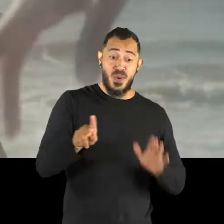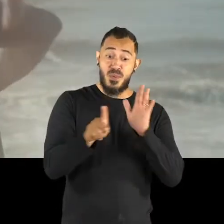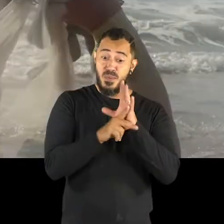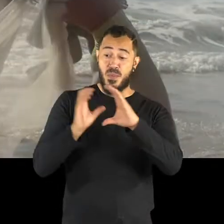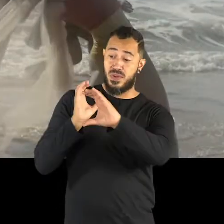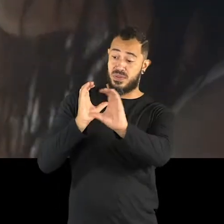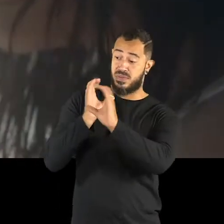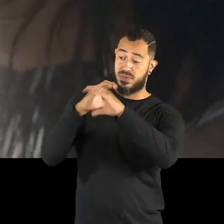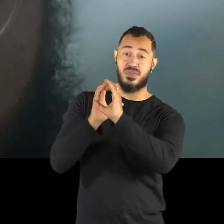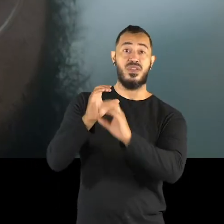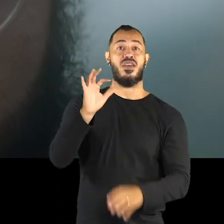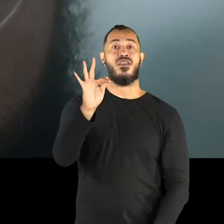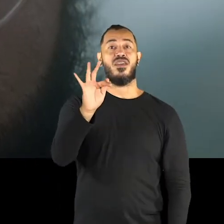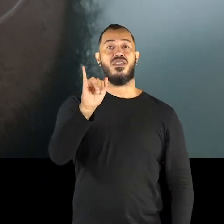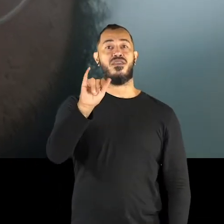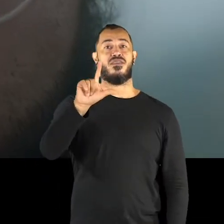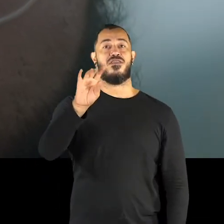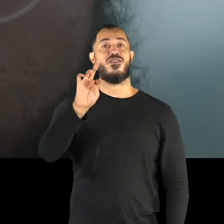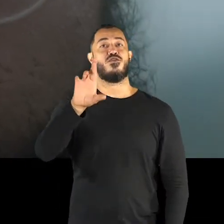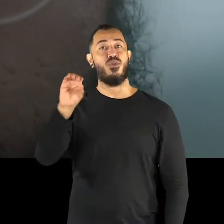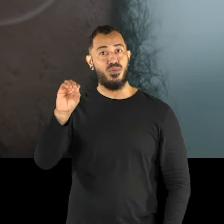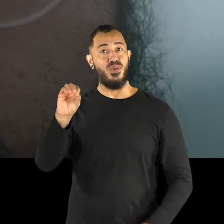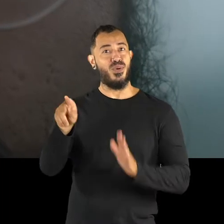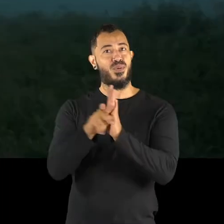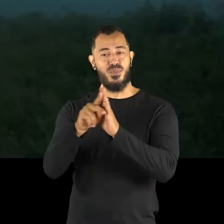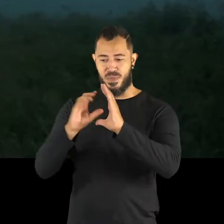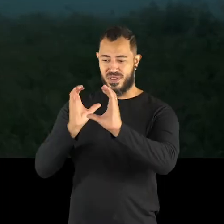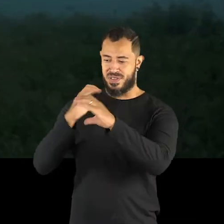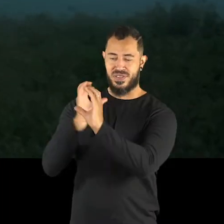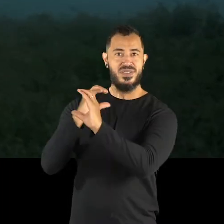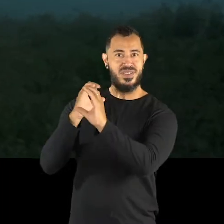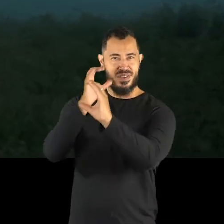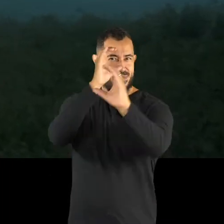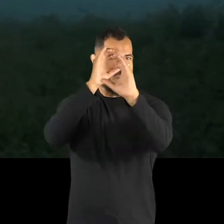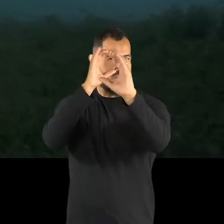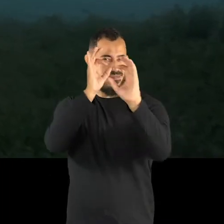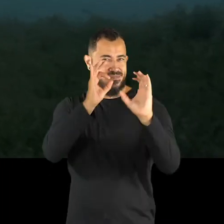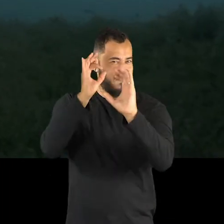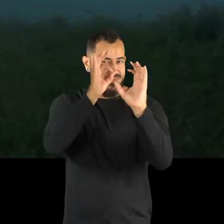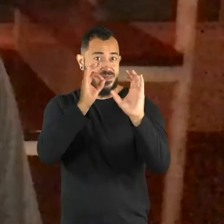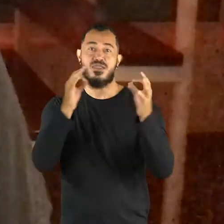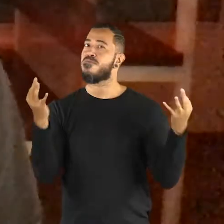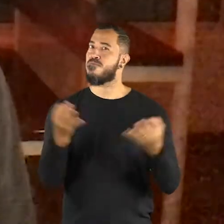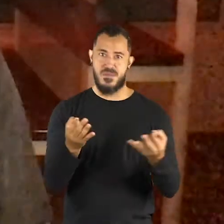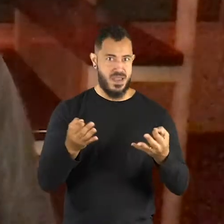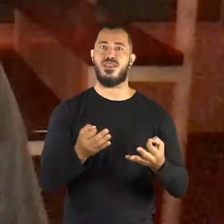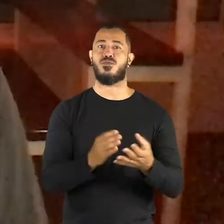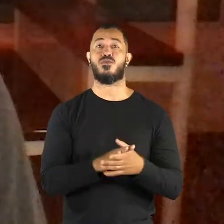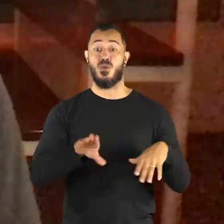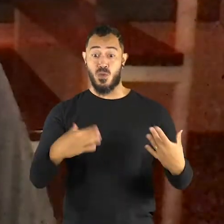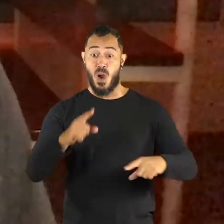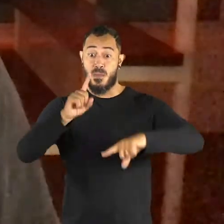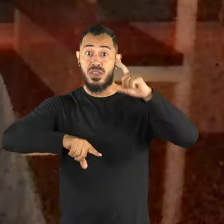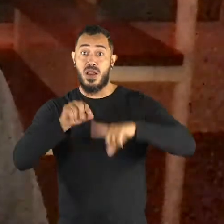fomos colocando na frente da lente para criar essa característica. Então a direção de fotografia também compete a isso, ao equipamento